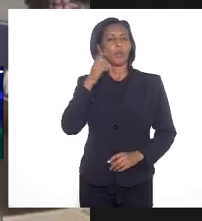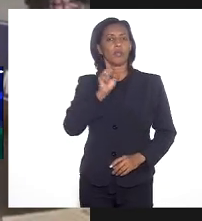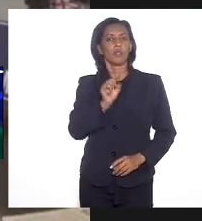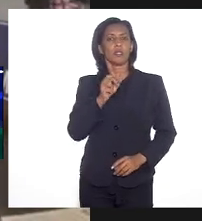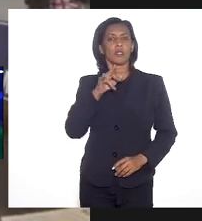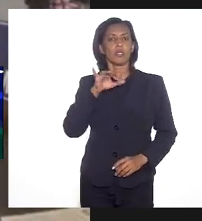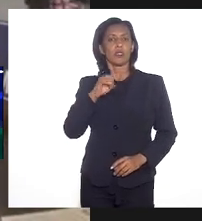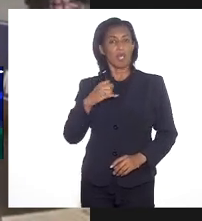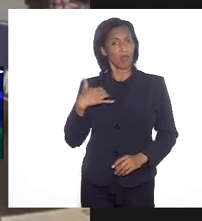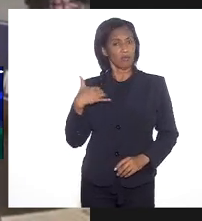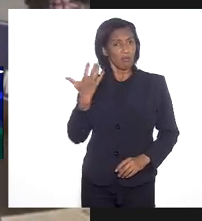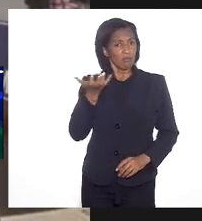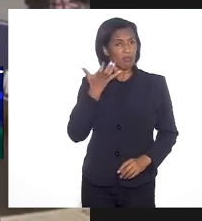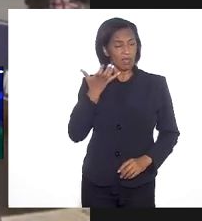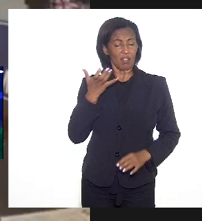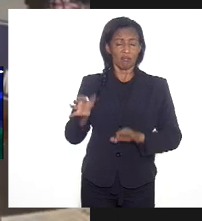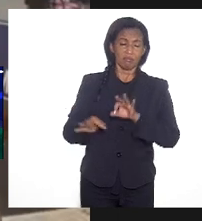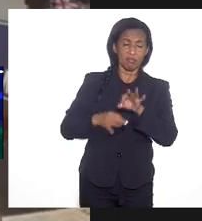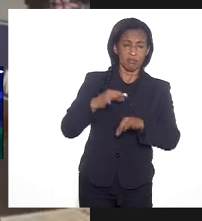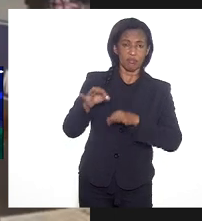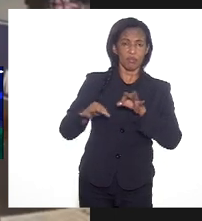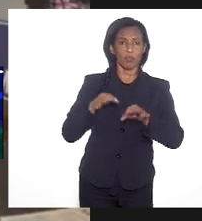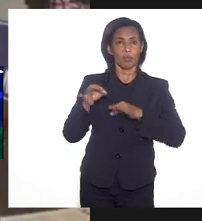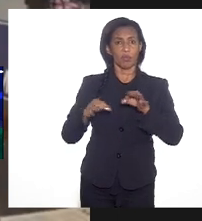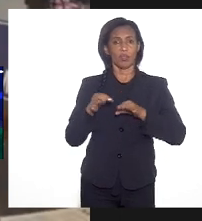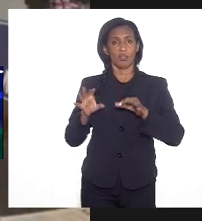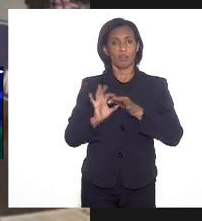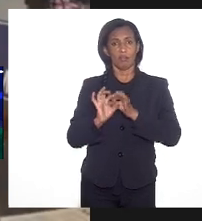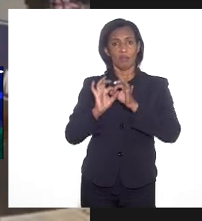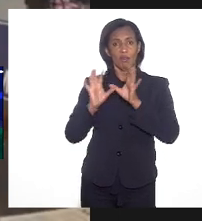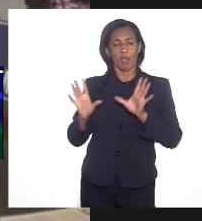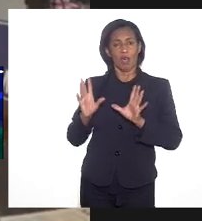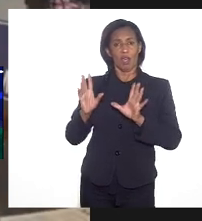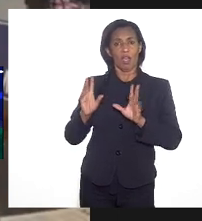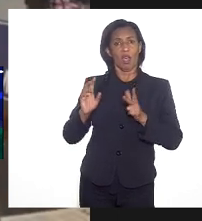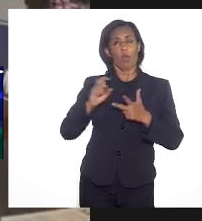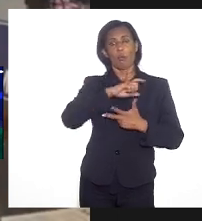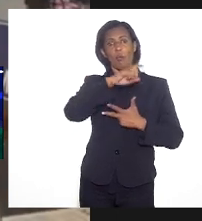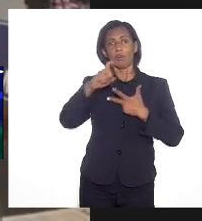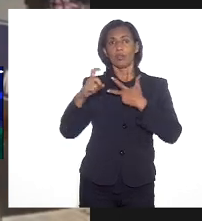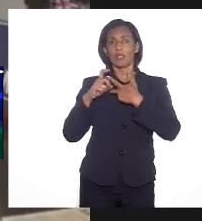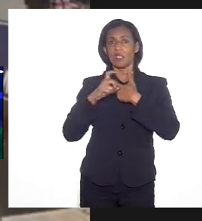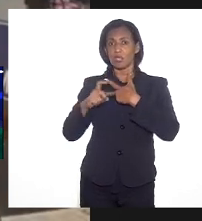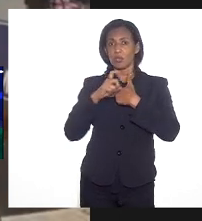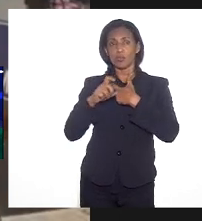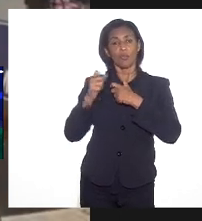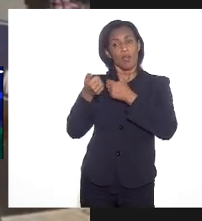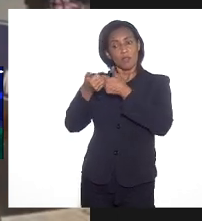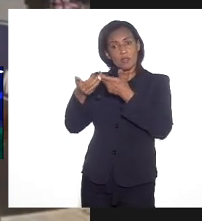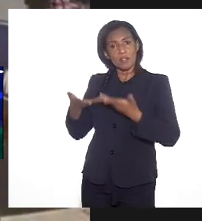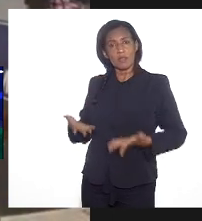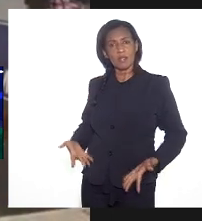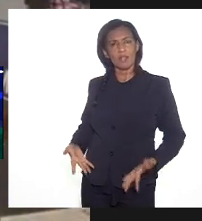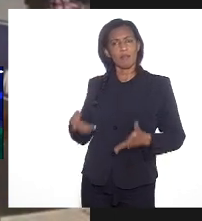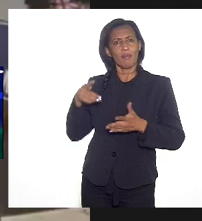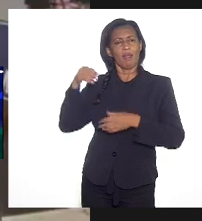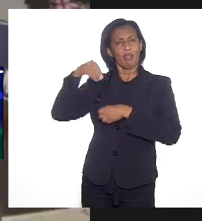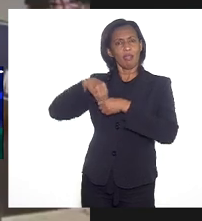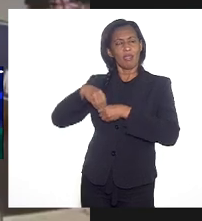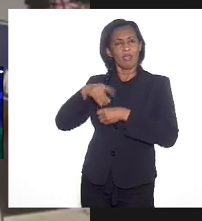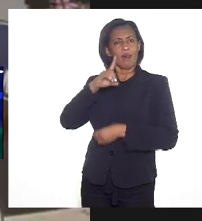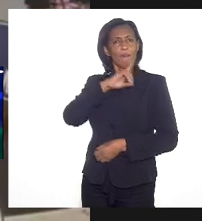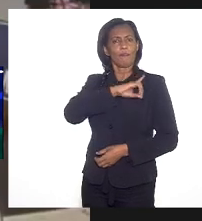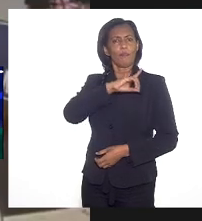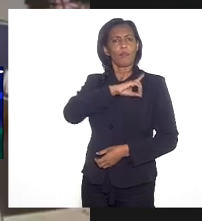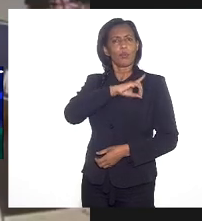e quero aqui dizer que é um projeto que autoriza o Poder Executivo a celebrar, através da Polícia Militar, um